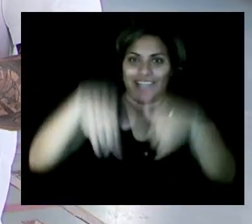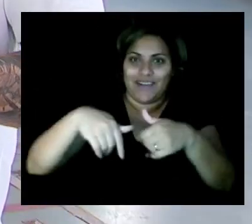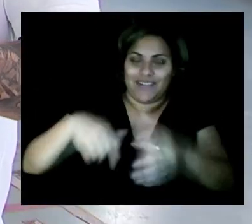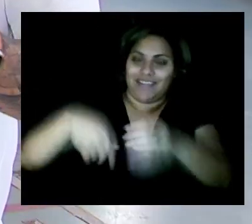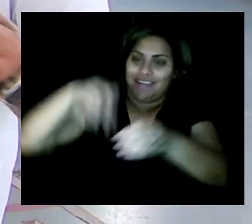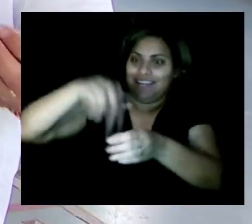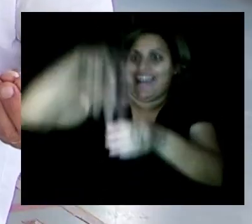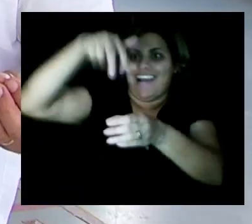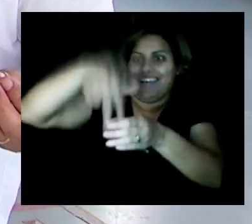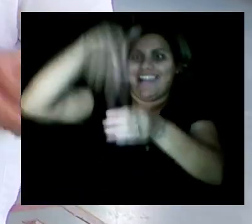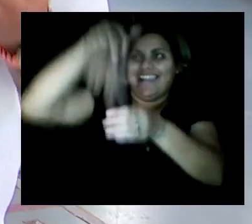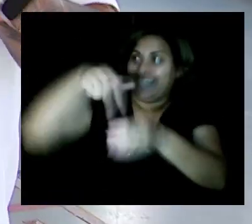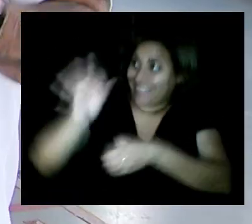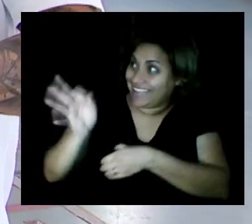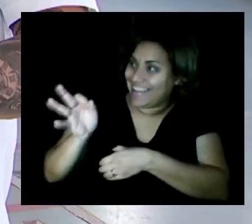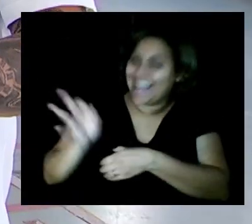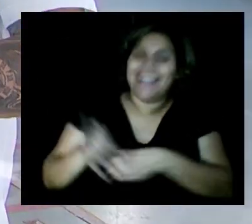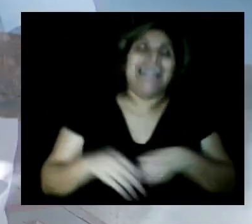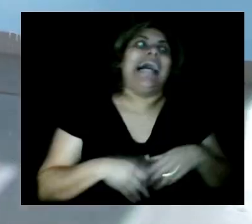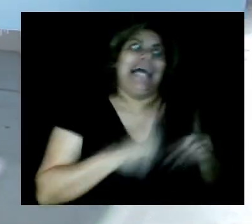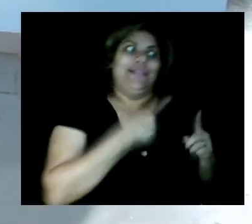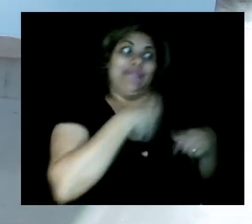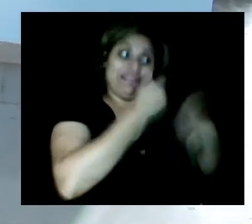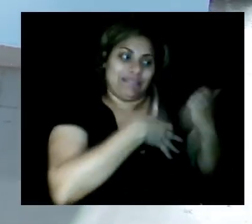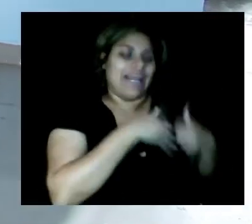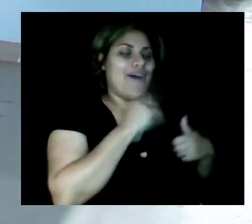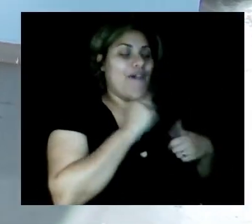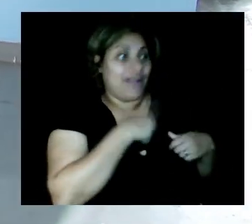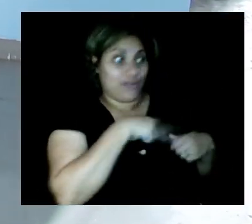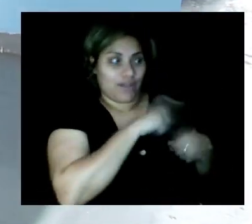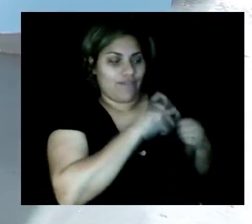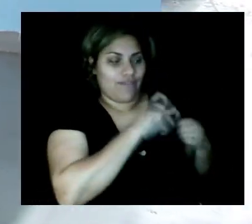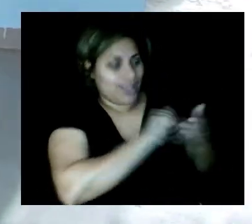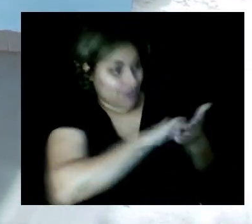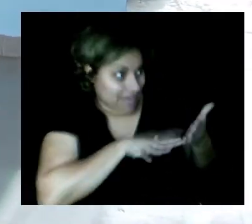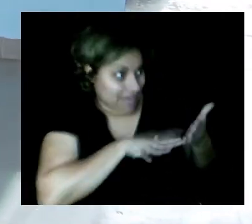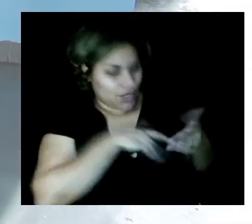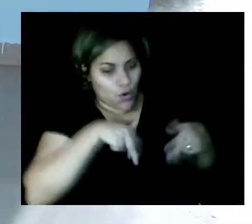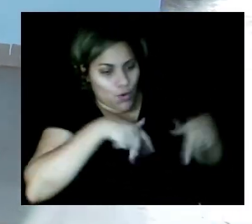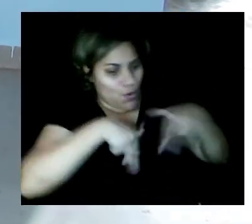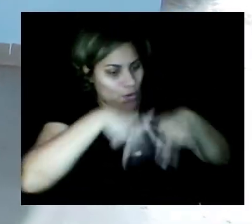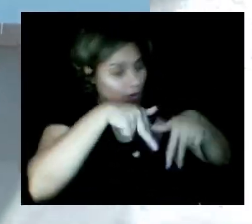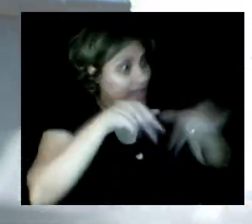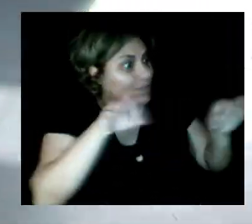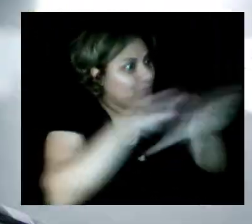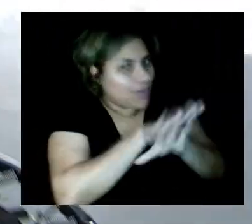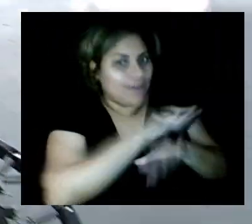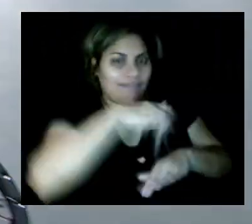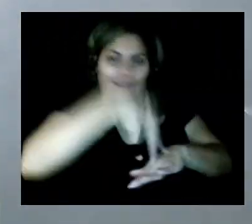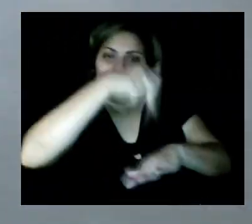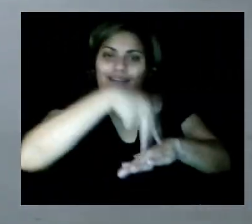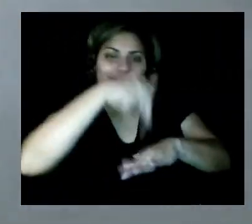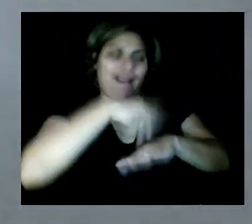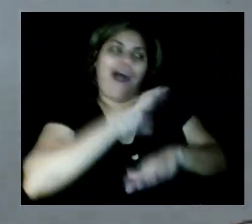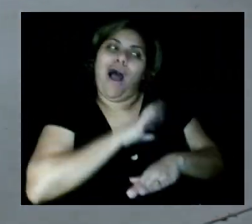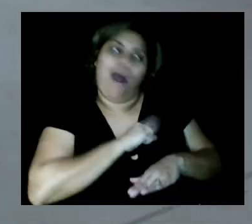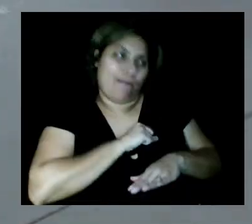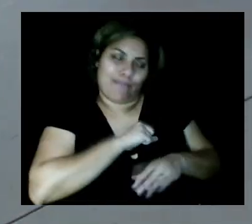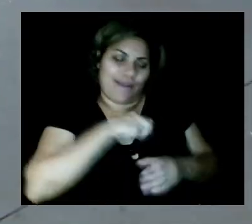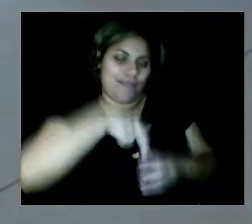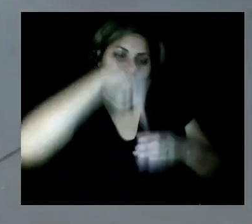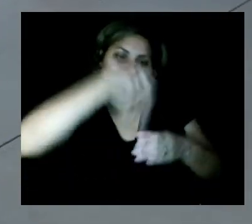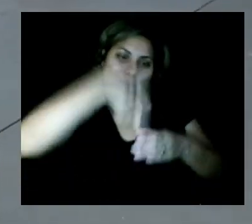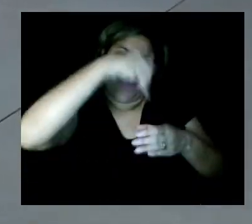dá o reforço que eles mais gostam, né? Então fez a atividade, vai ganhar o reforço. E todas as crianças pequenas adoram o pula-pula, que é o saltar ali na caminha